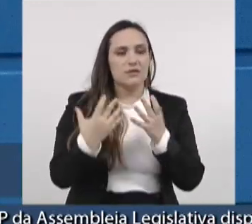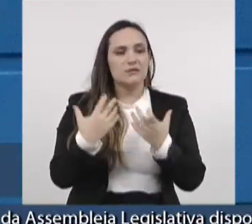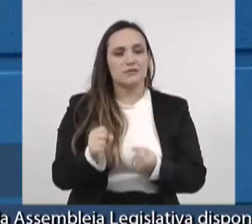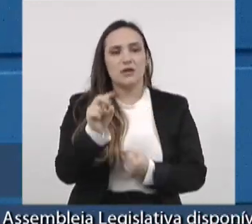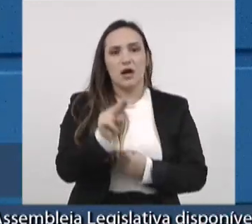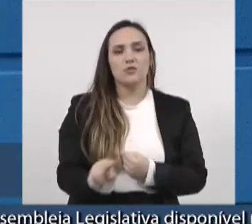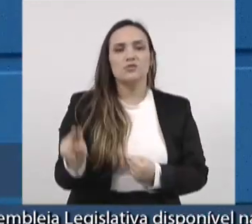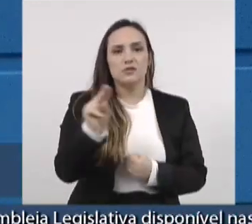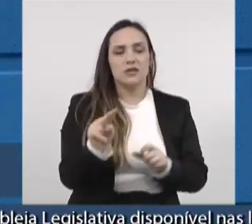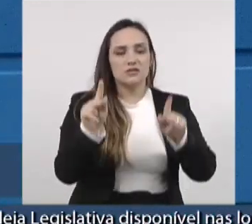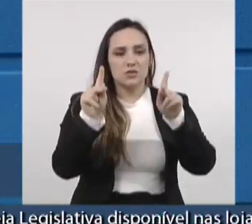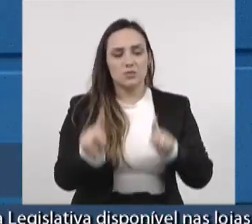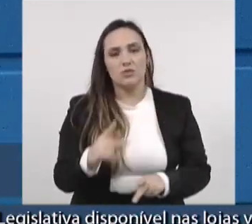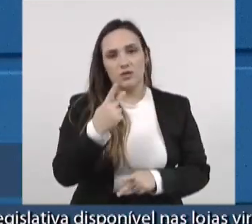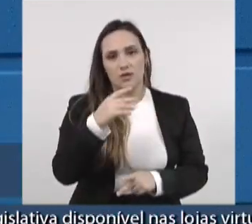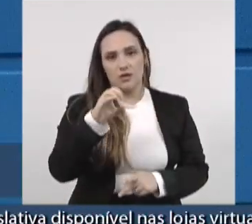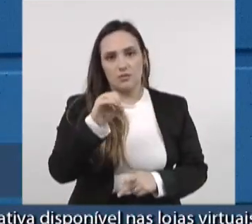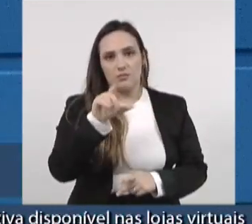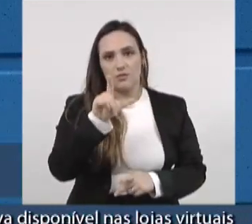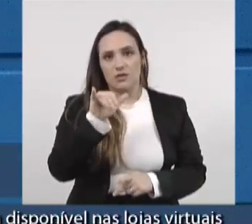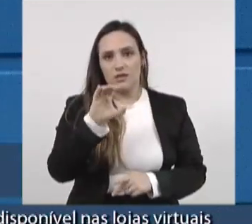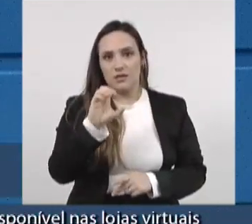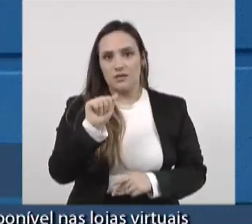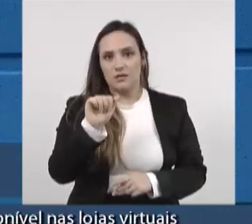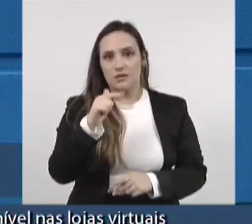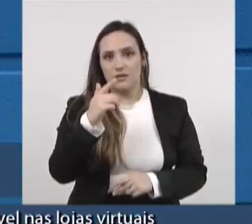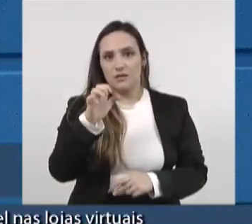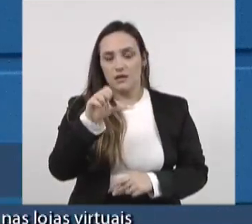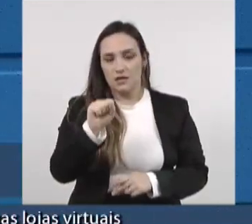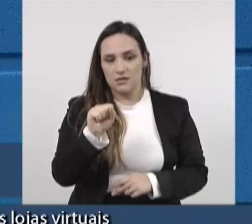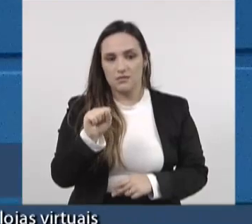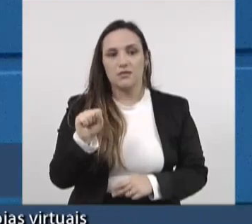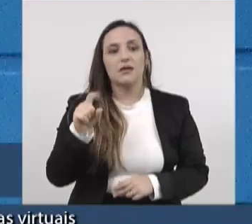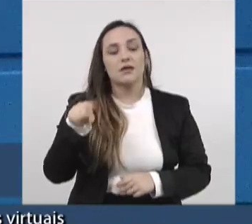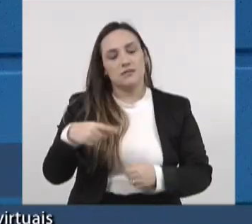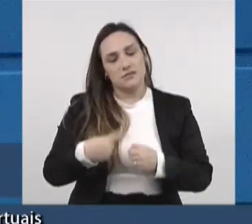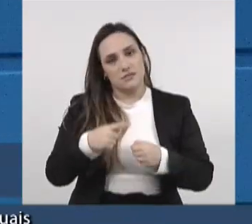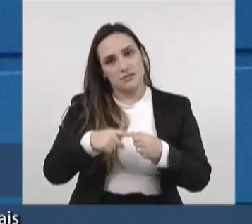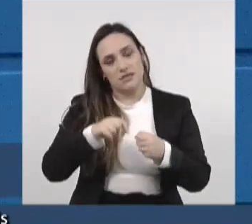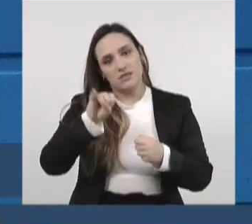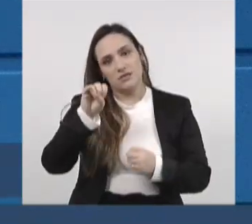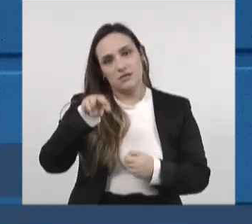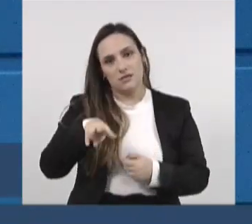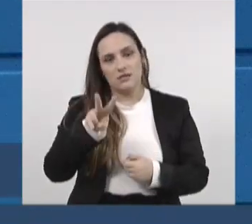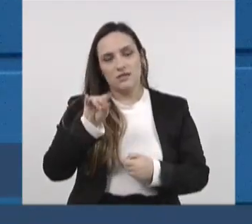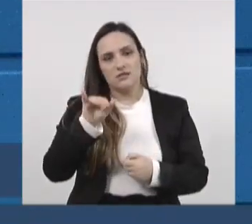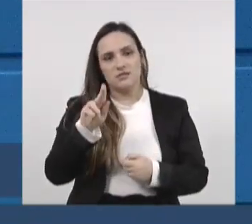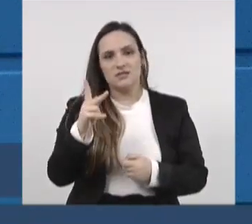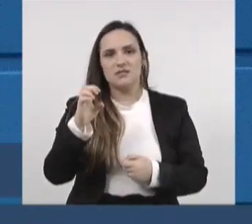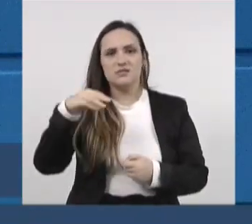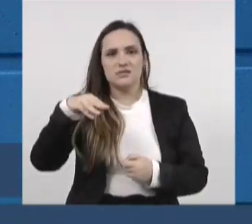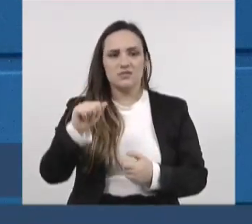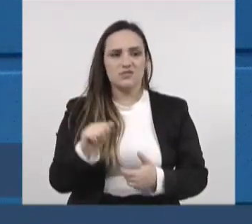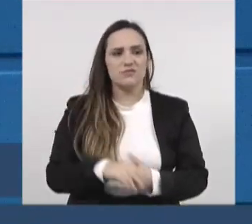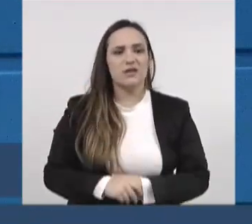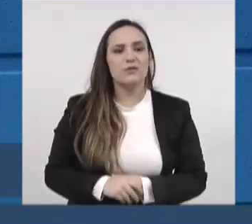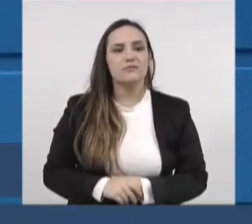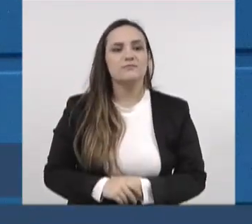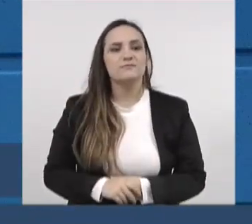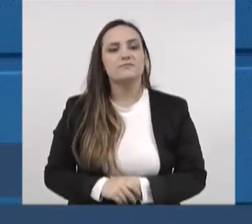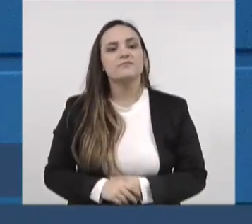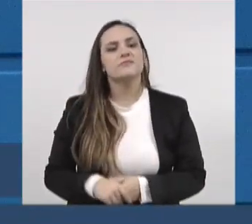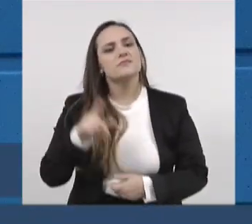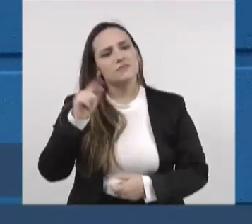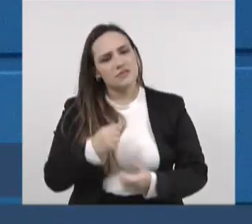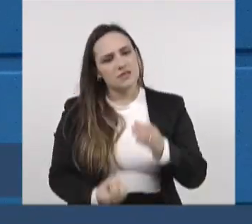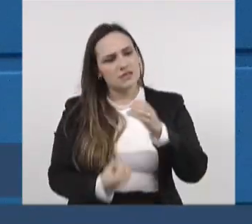Policães e Gatos, com sede no município de Vinhema. A Associação Policães e Gatos tem sede no município de Vinhema e atua como ONG. Foi